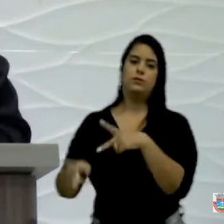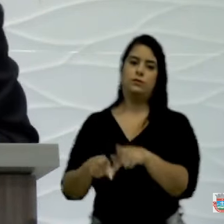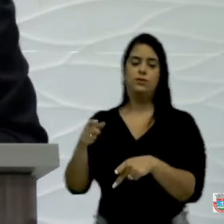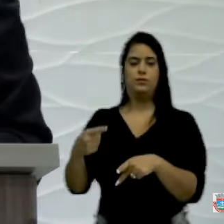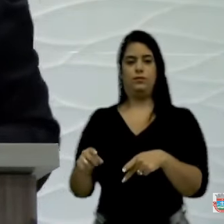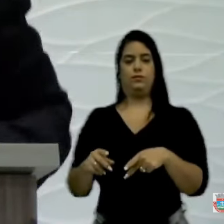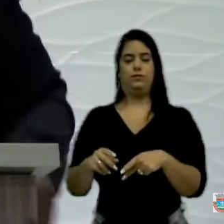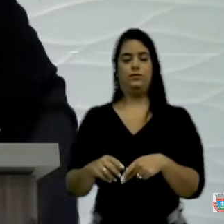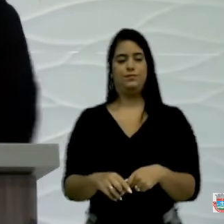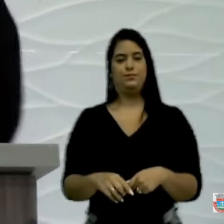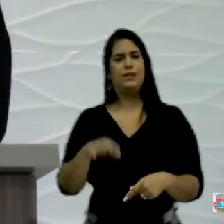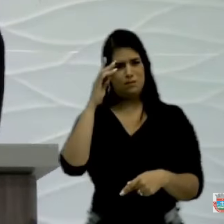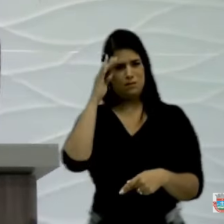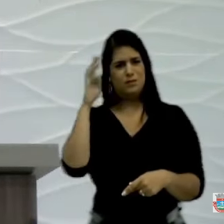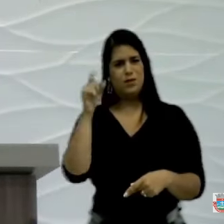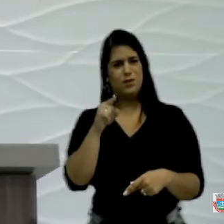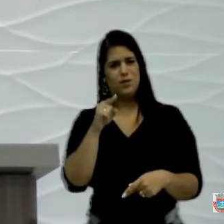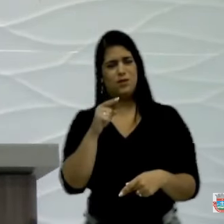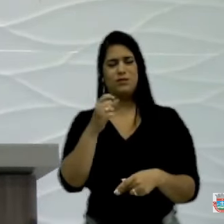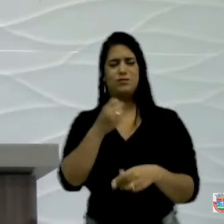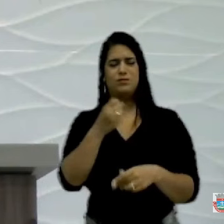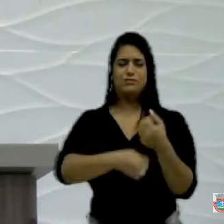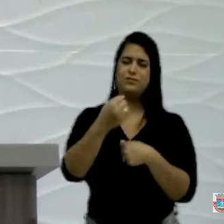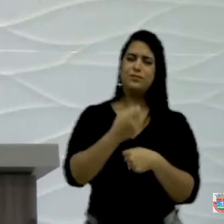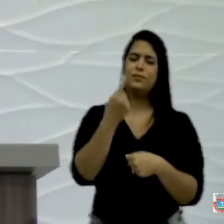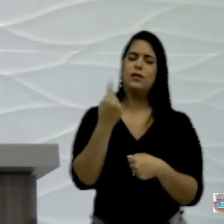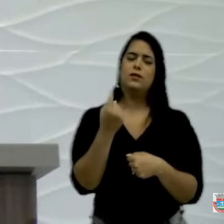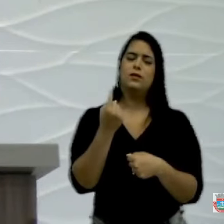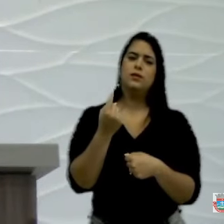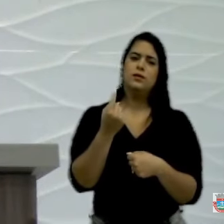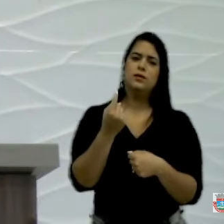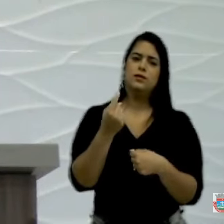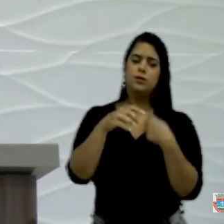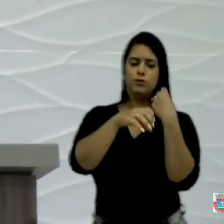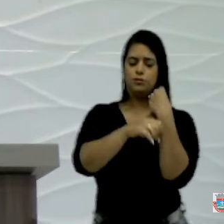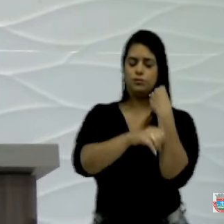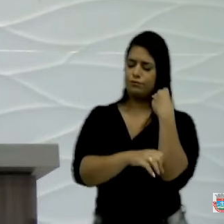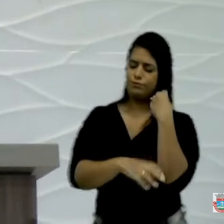você, um ano ou mais, você com uma fossa cheia dentro de casa,